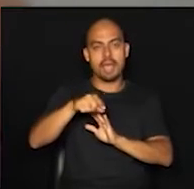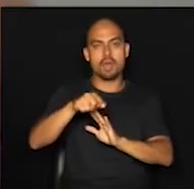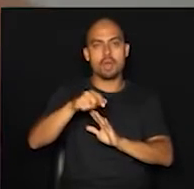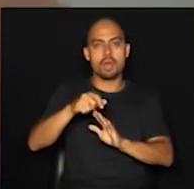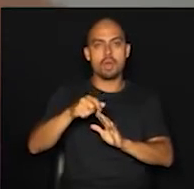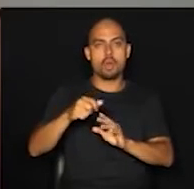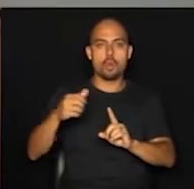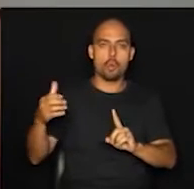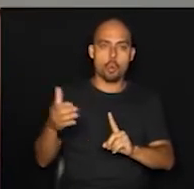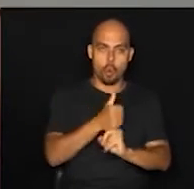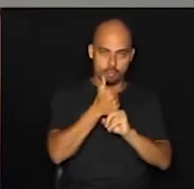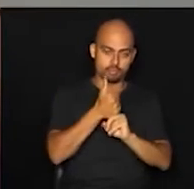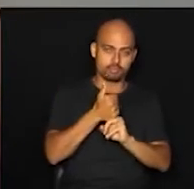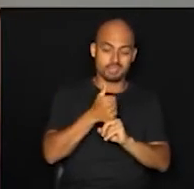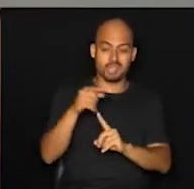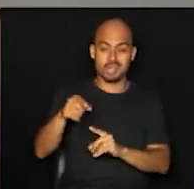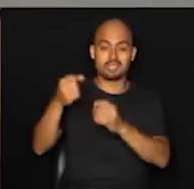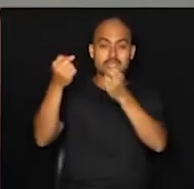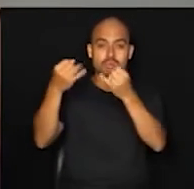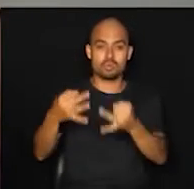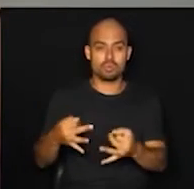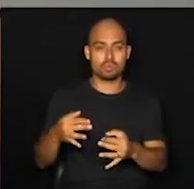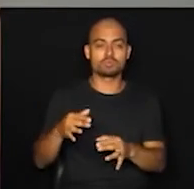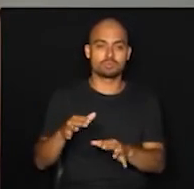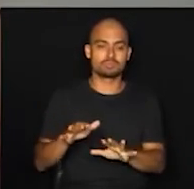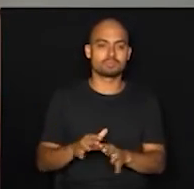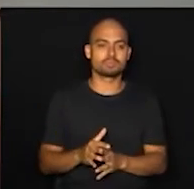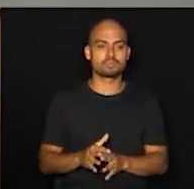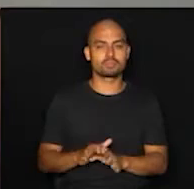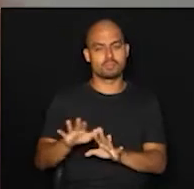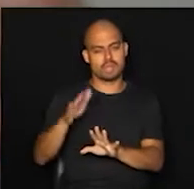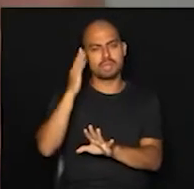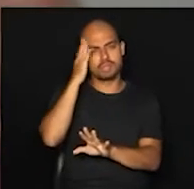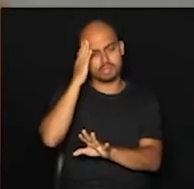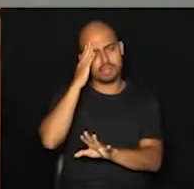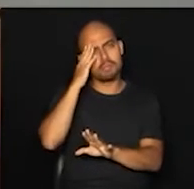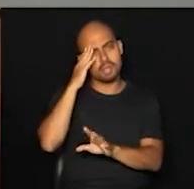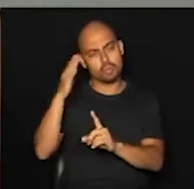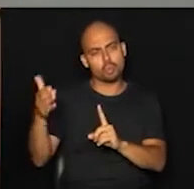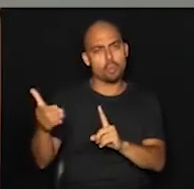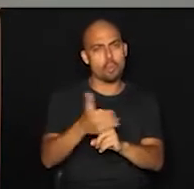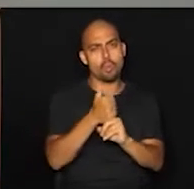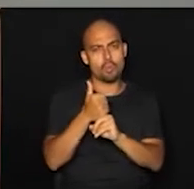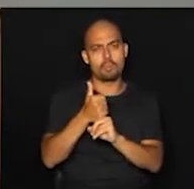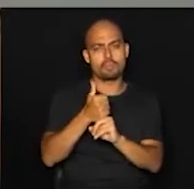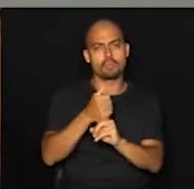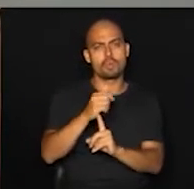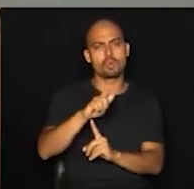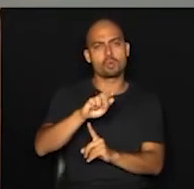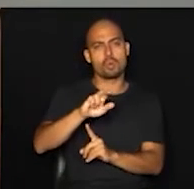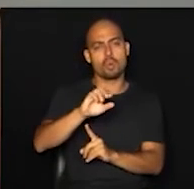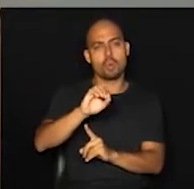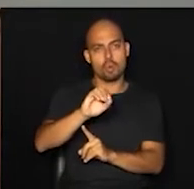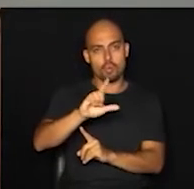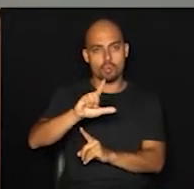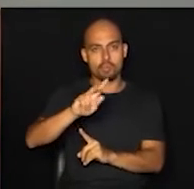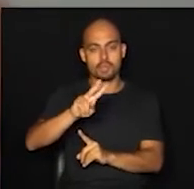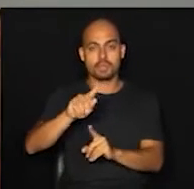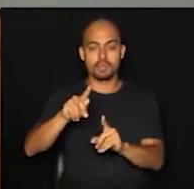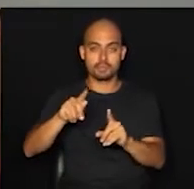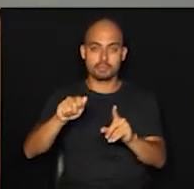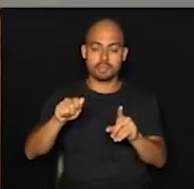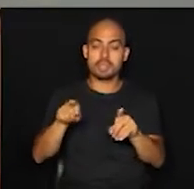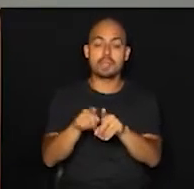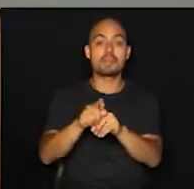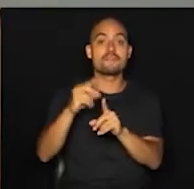mas era isso, e que foi ela que deu esse golpe. Então, ela sabia muito bem o que ela estava fazendo. Tá. Ela também disse que era uma vitória dela, e